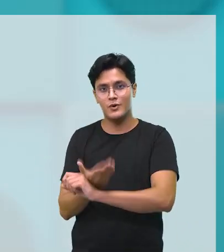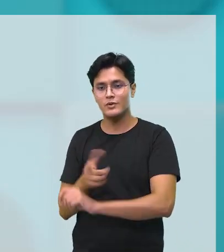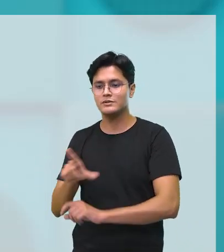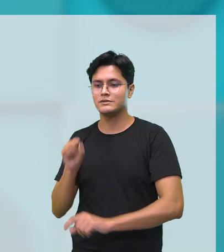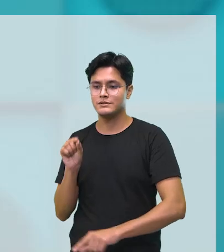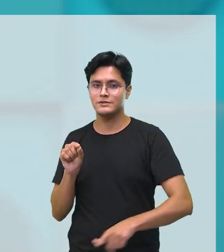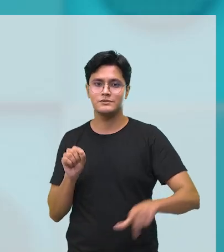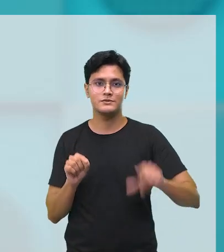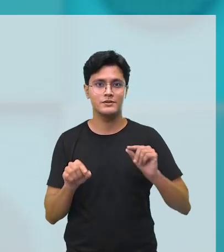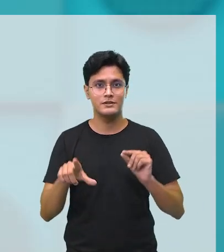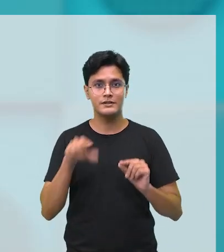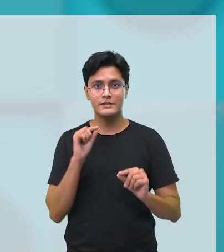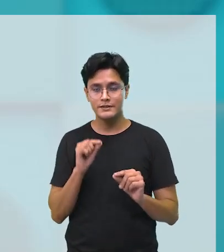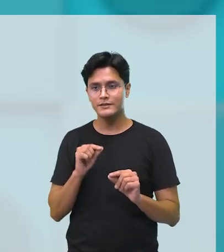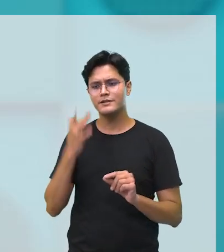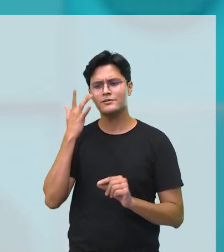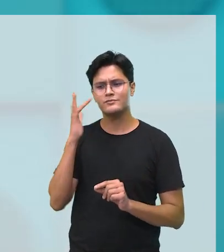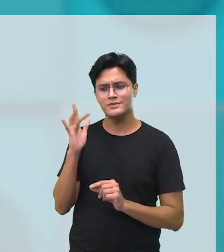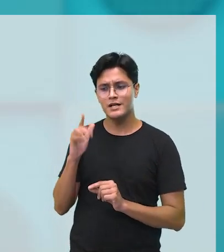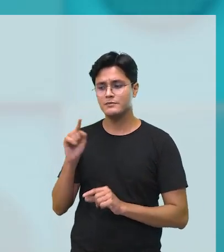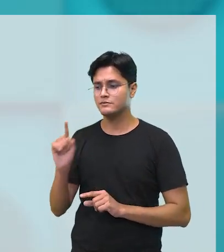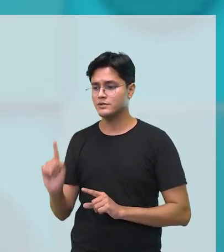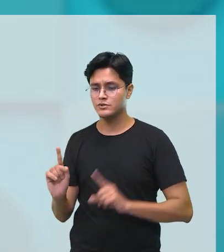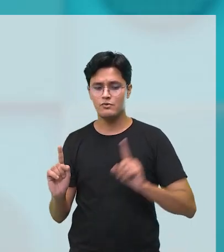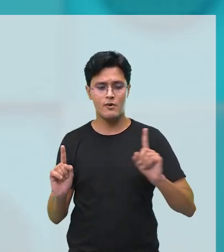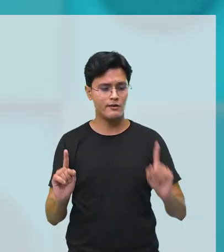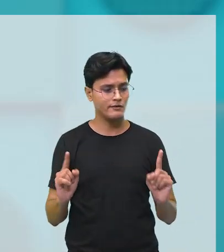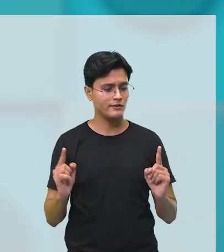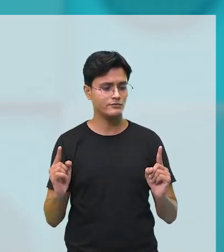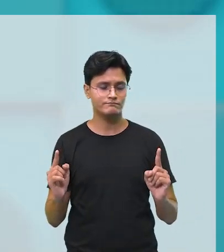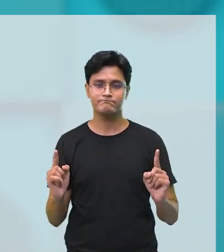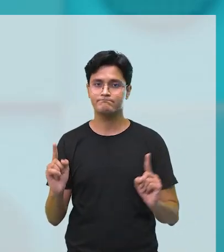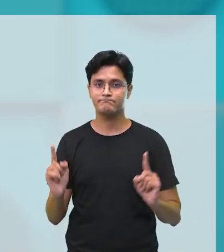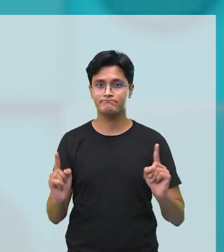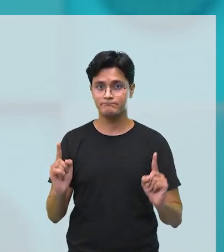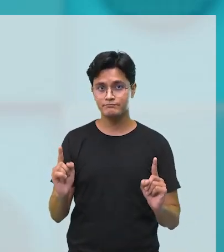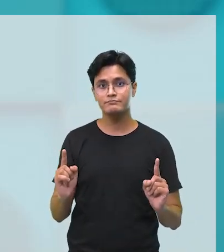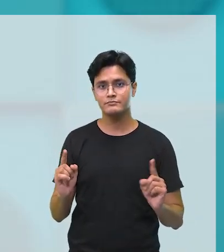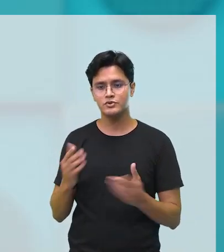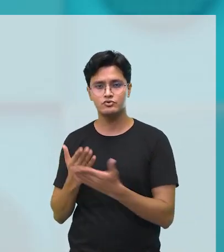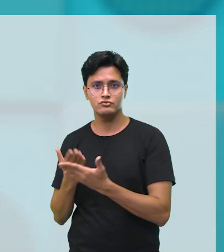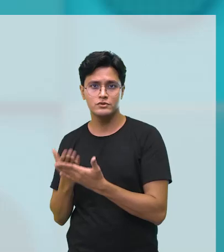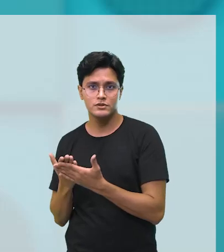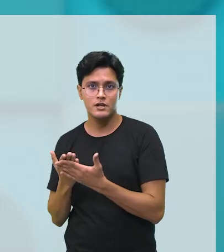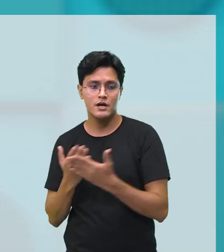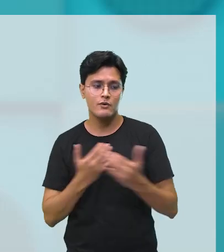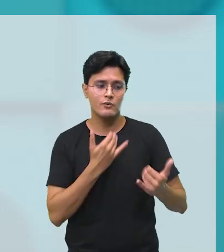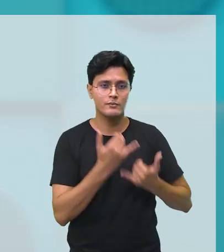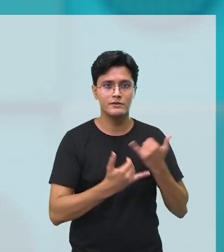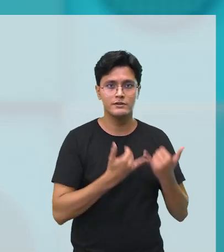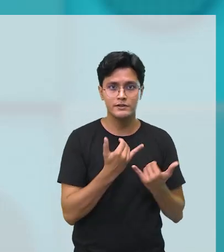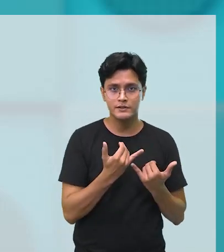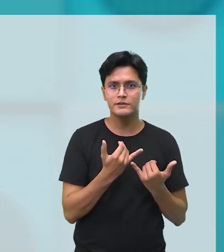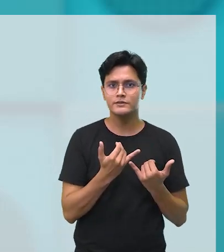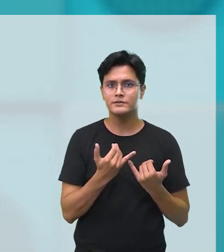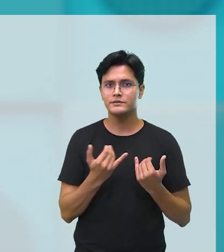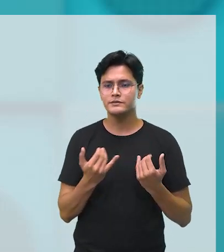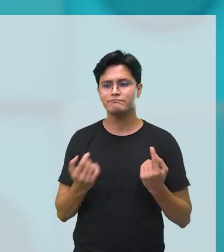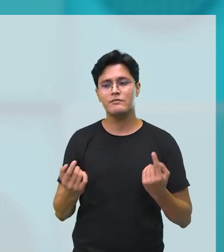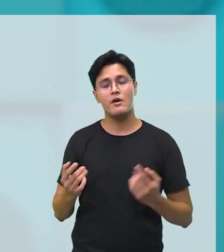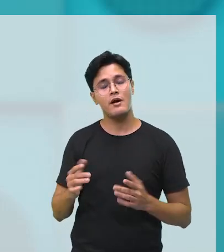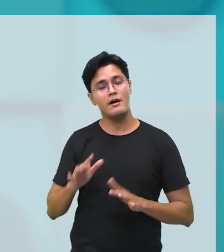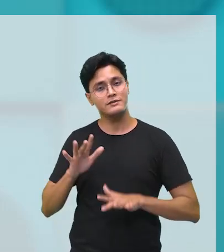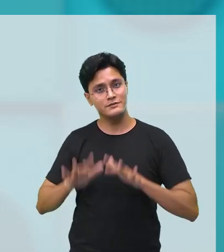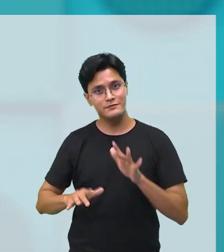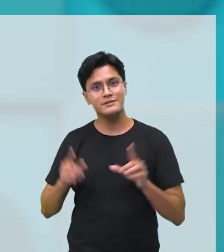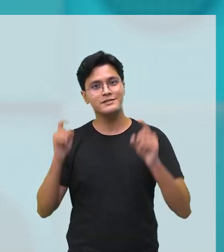ou aquilo. Quanto é difícil isso ou aquilo, né? Estudar ou brincar na hora da aula? Não é difícil? Às vezes